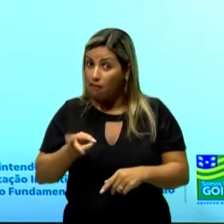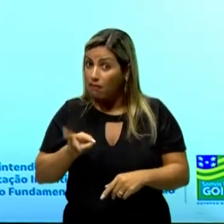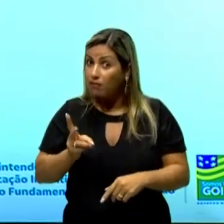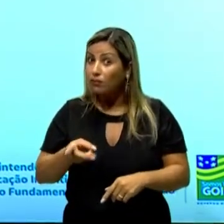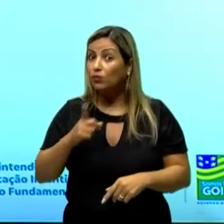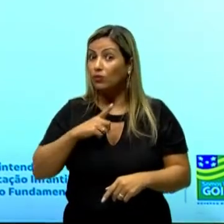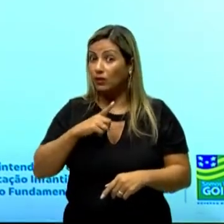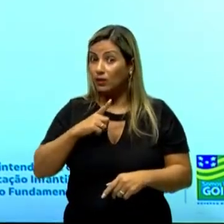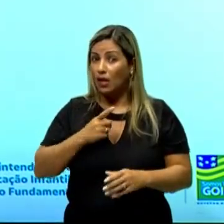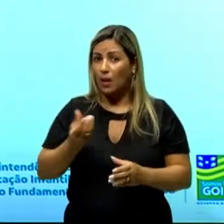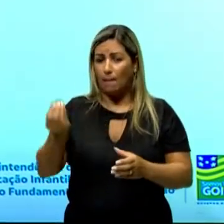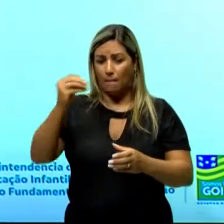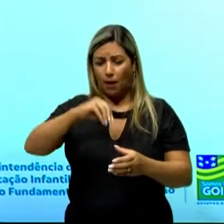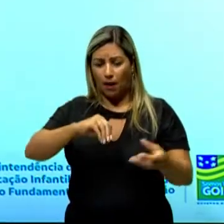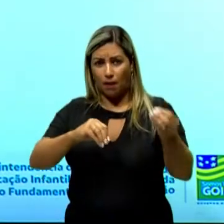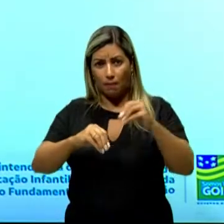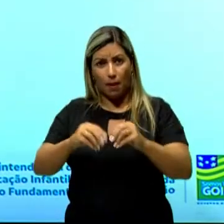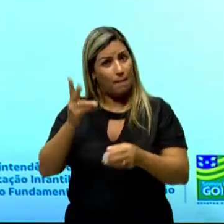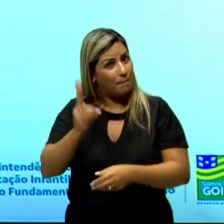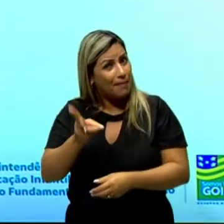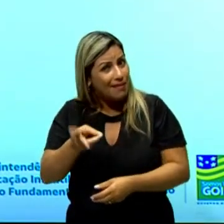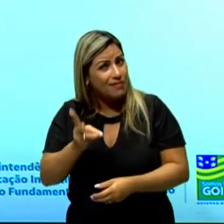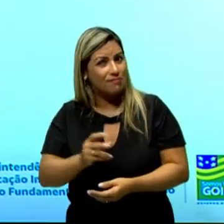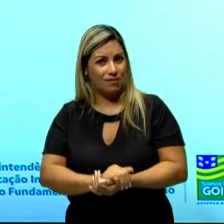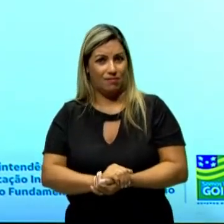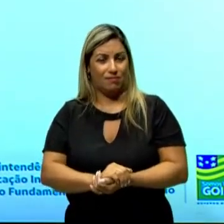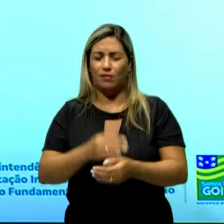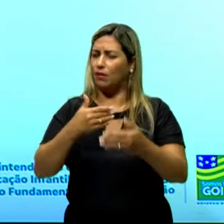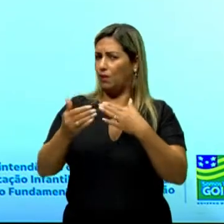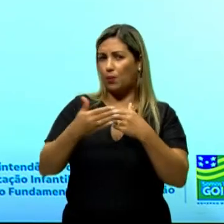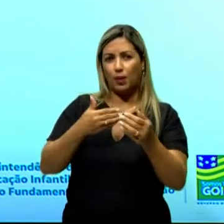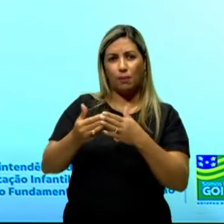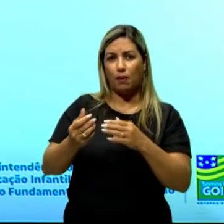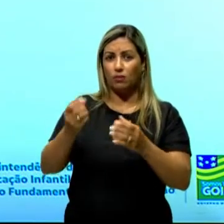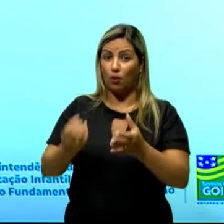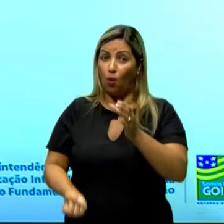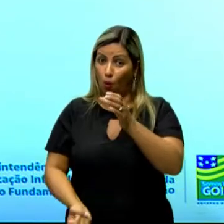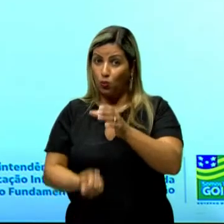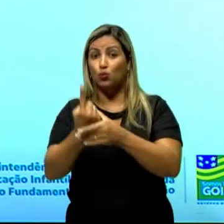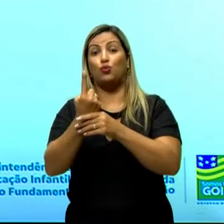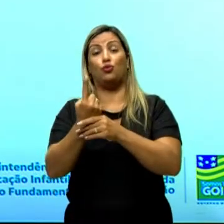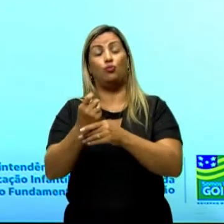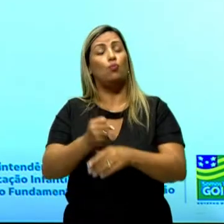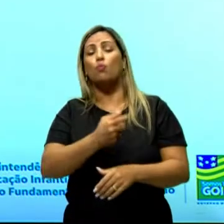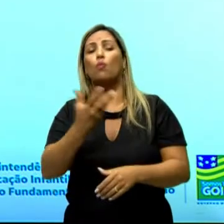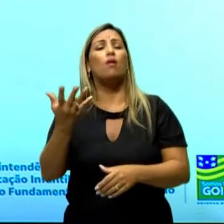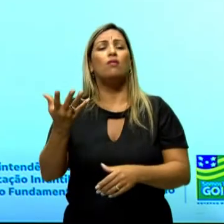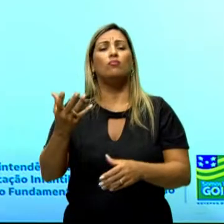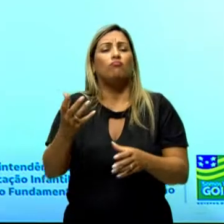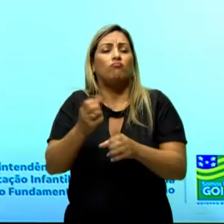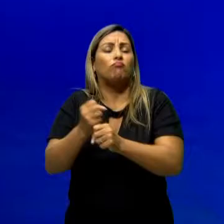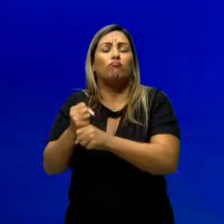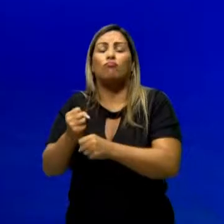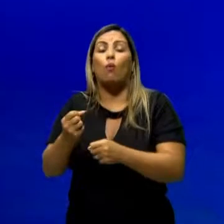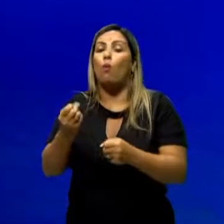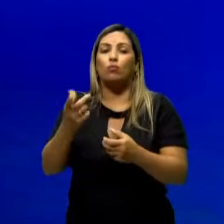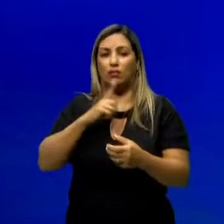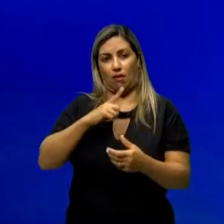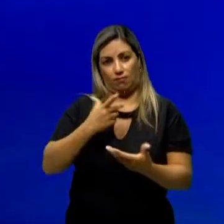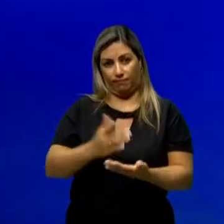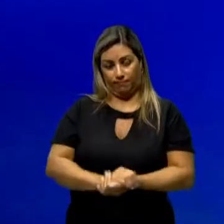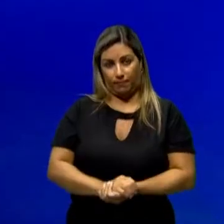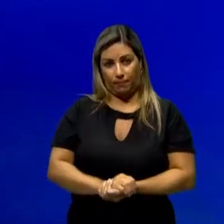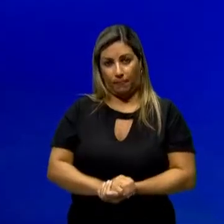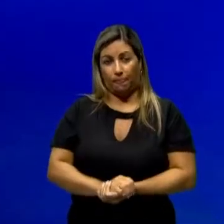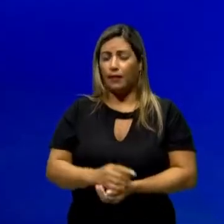tem composição fixa, independente da origem, quantidade ou forma de obtenção. Por